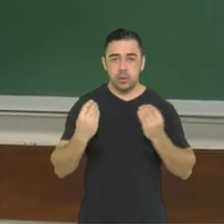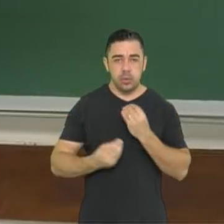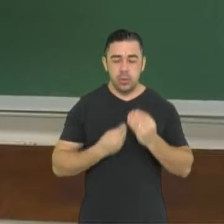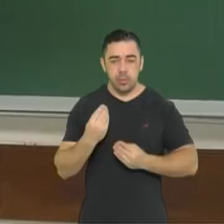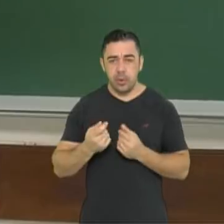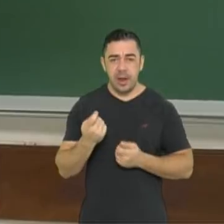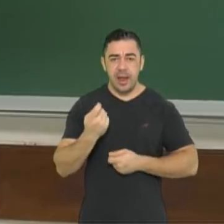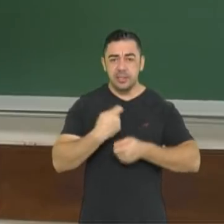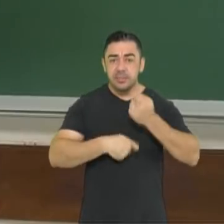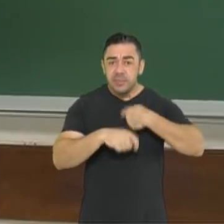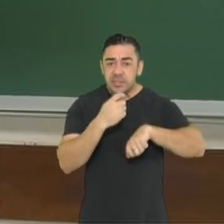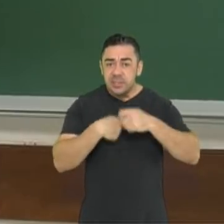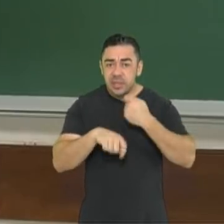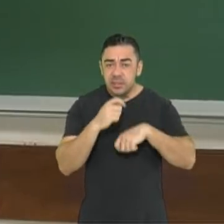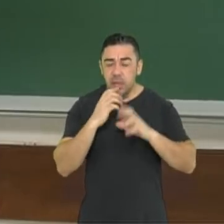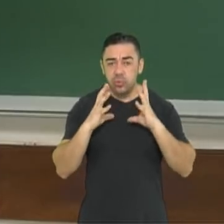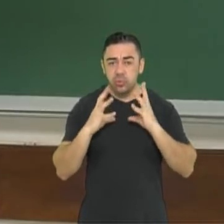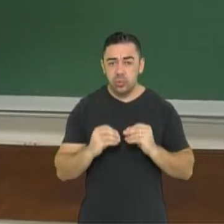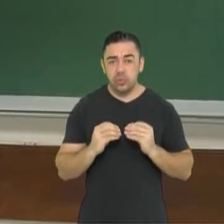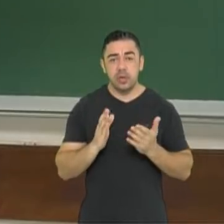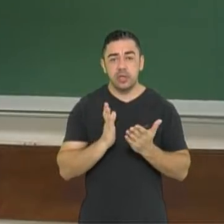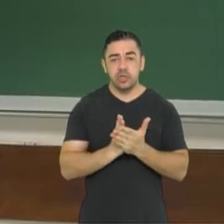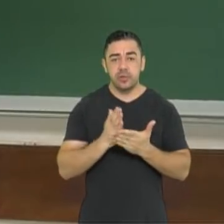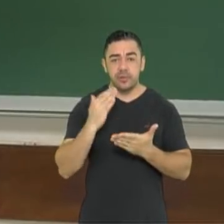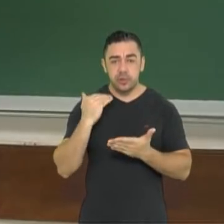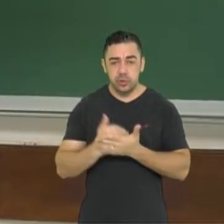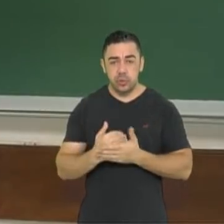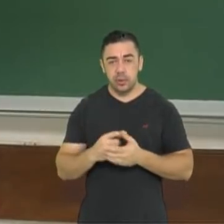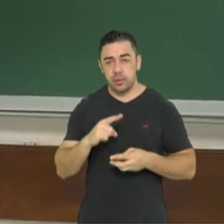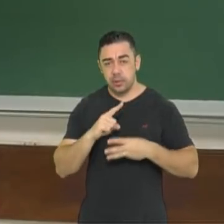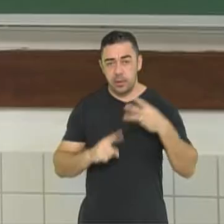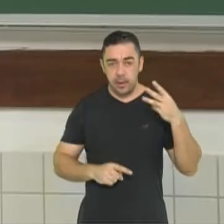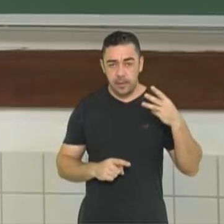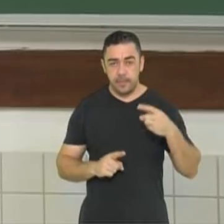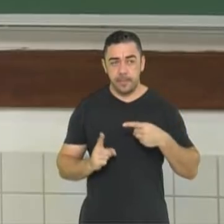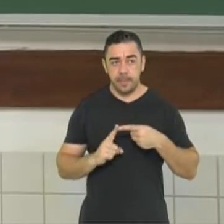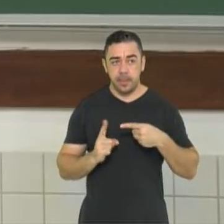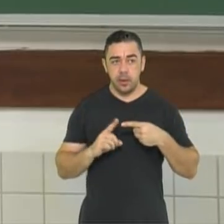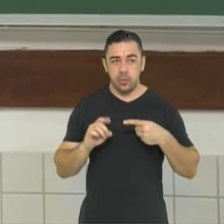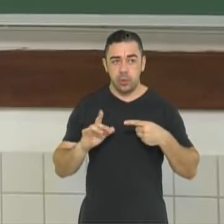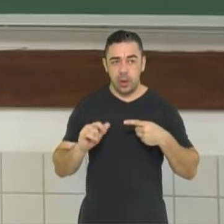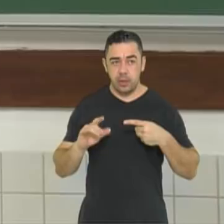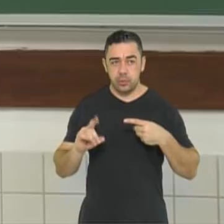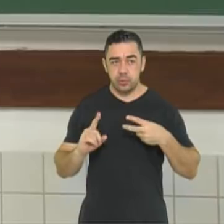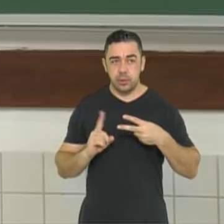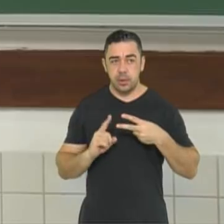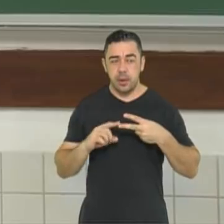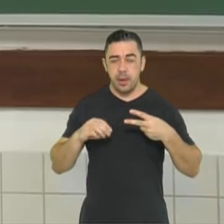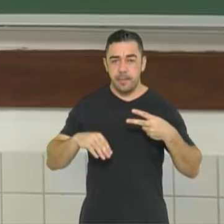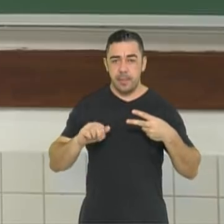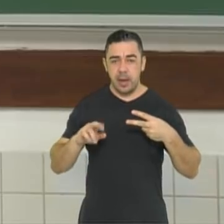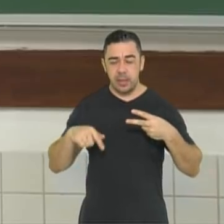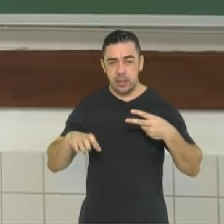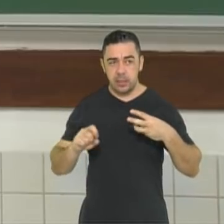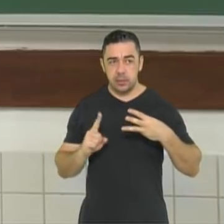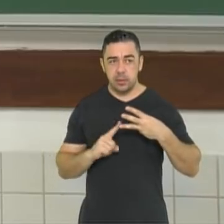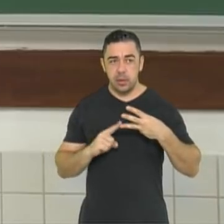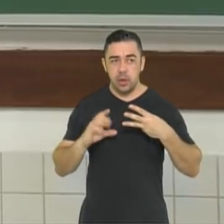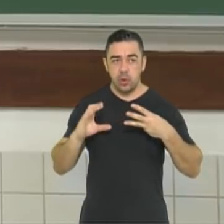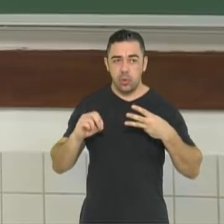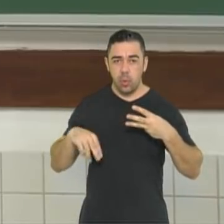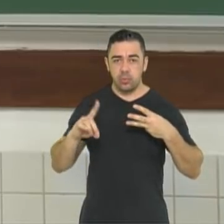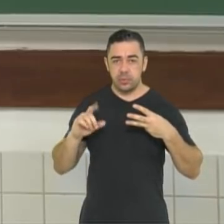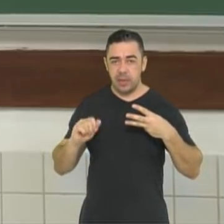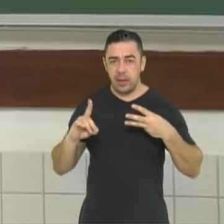uma administração desse império, ele dividiu então em 3 áreas, chamados ducados, marcas e condados.